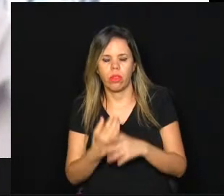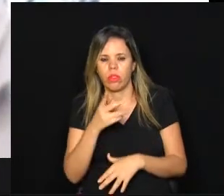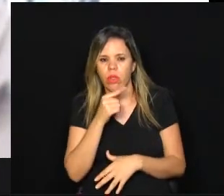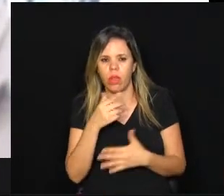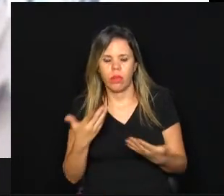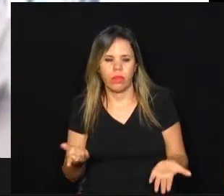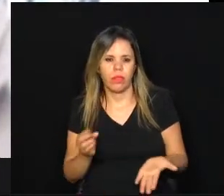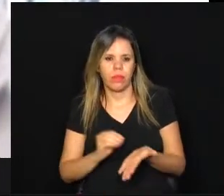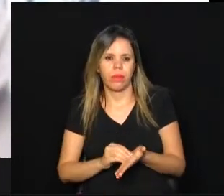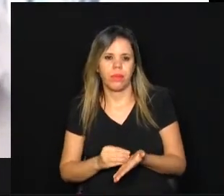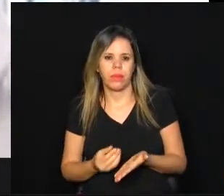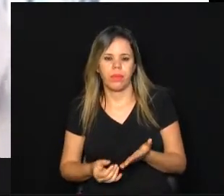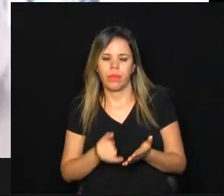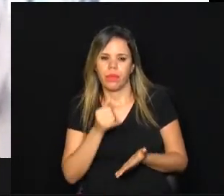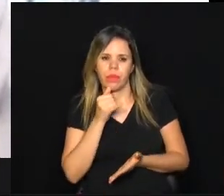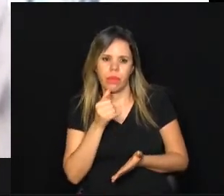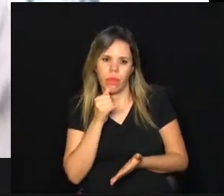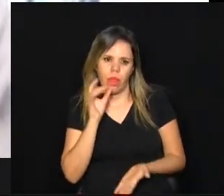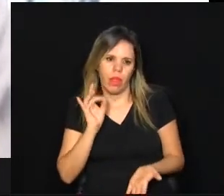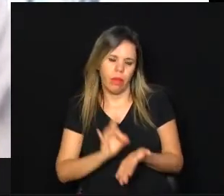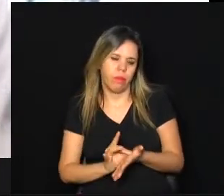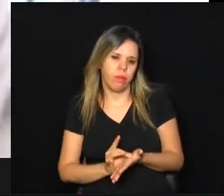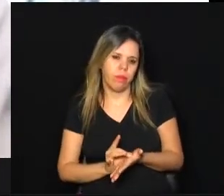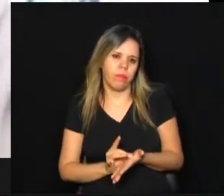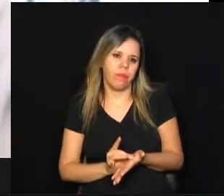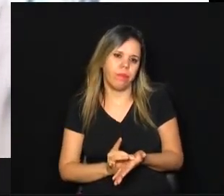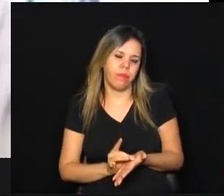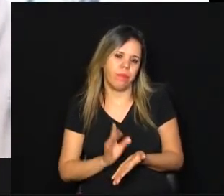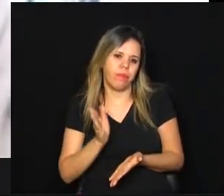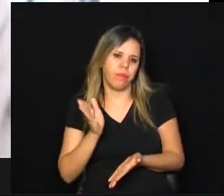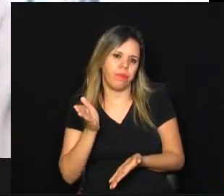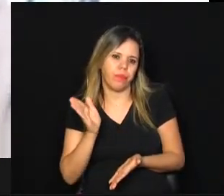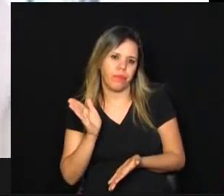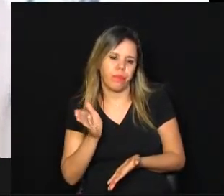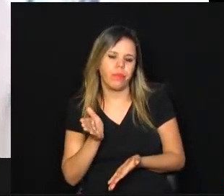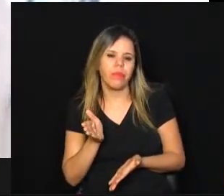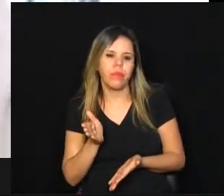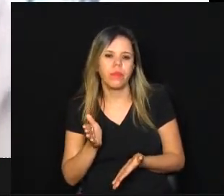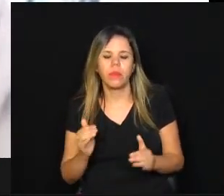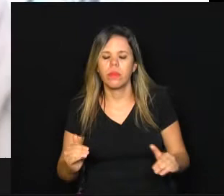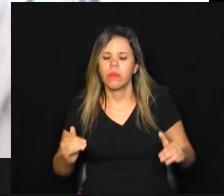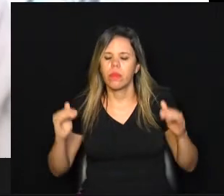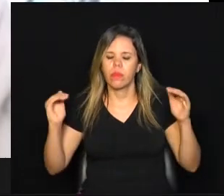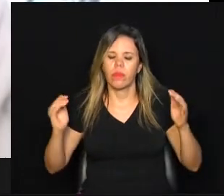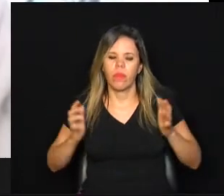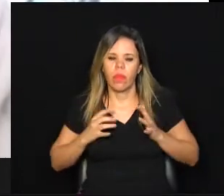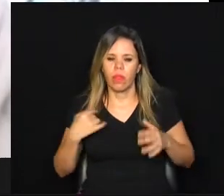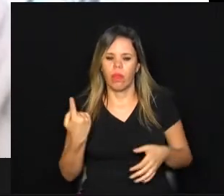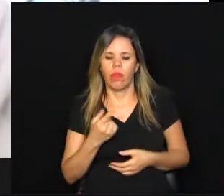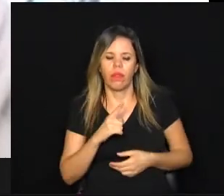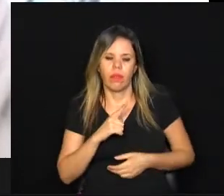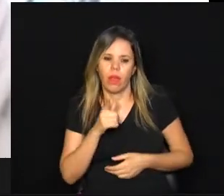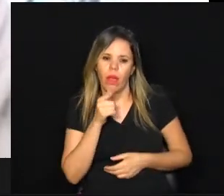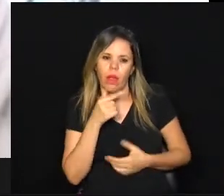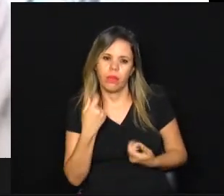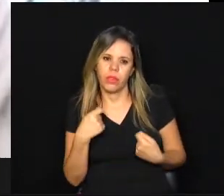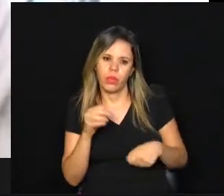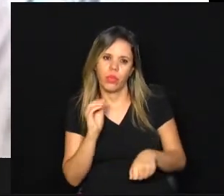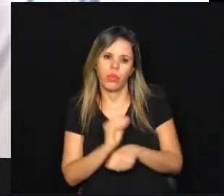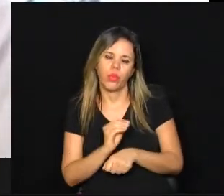sentido figurado assim, né? Porque realmente vai ser o maior, já é o maior tesouro que a gente pode ter, né? Então a gente precisa